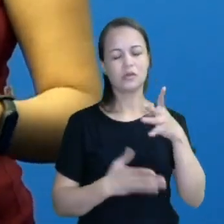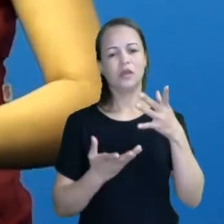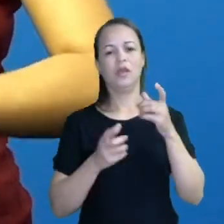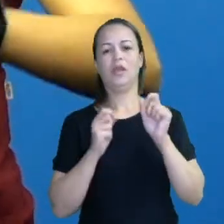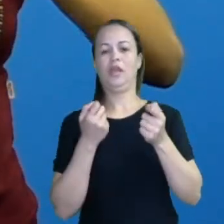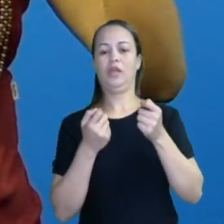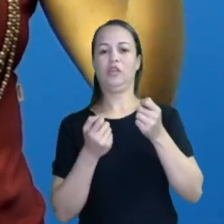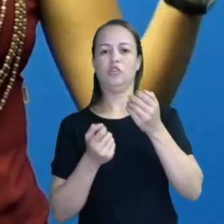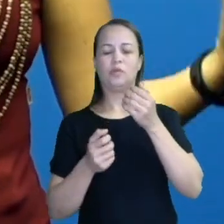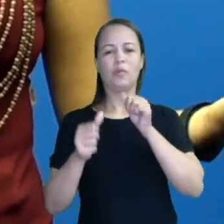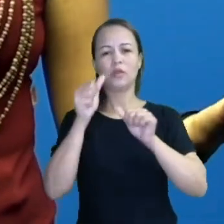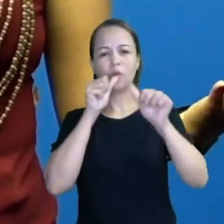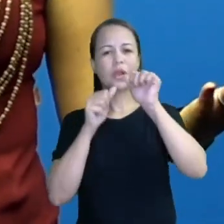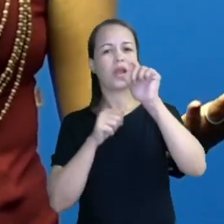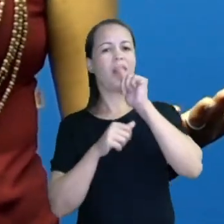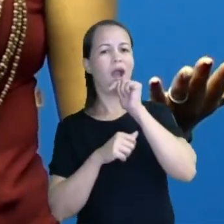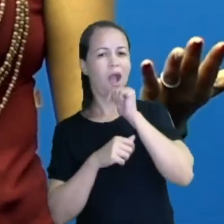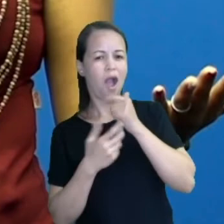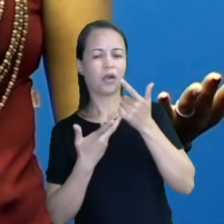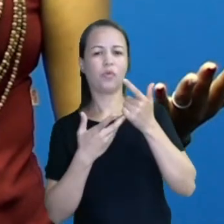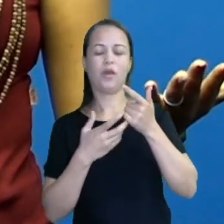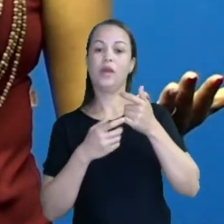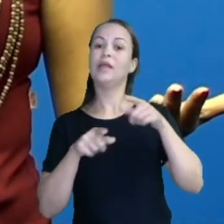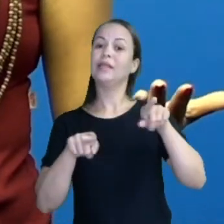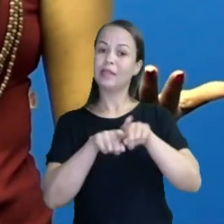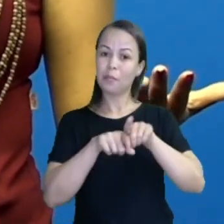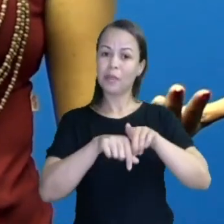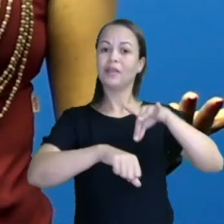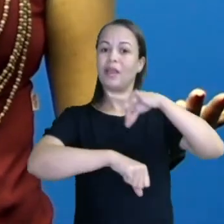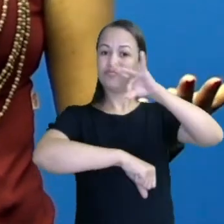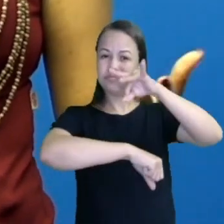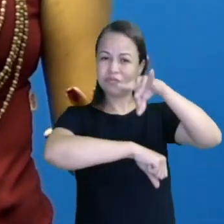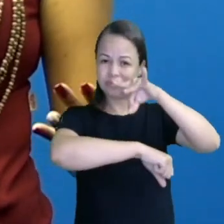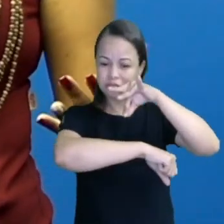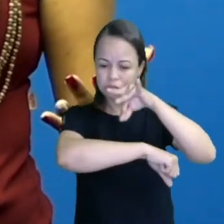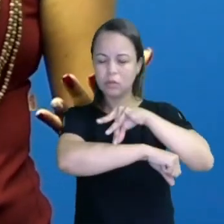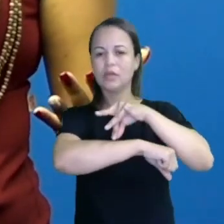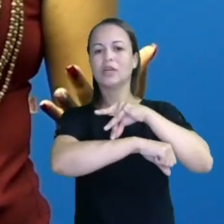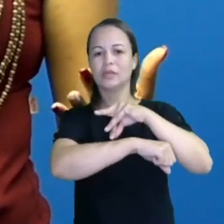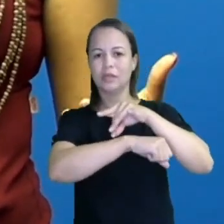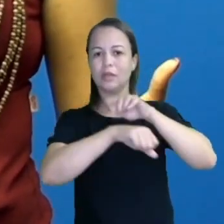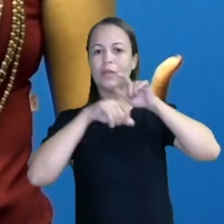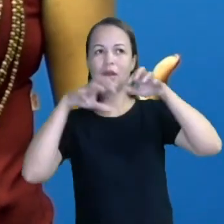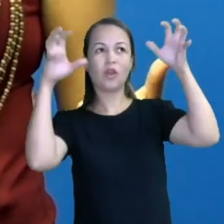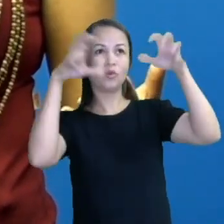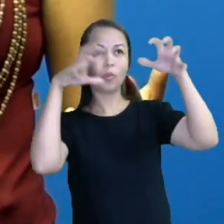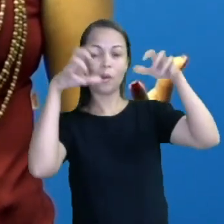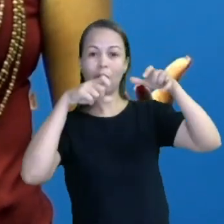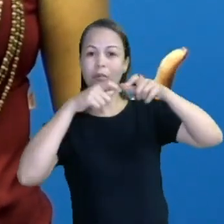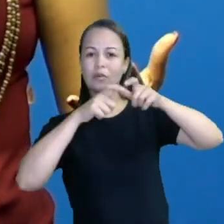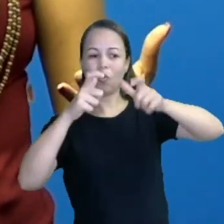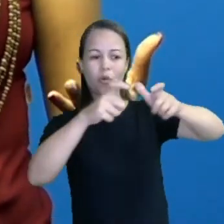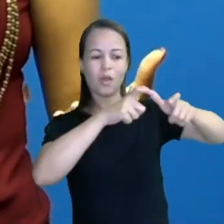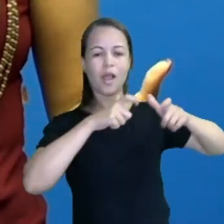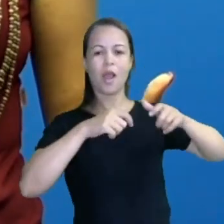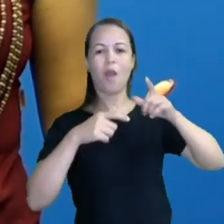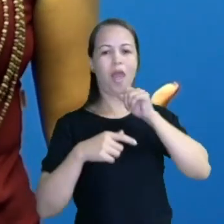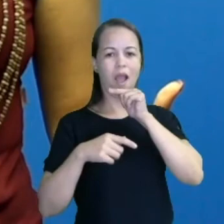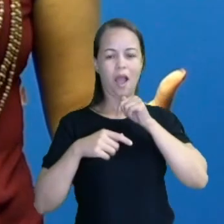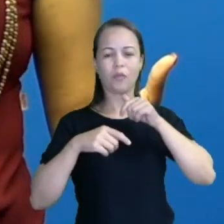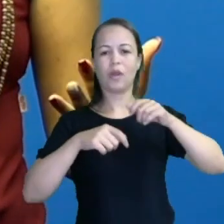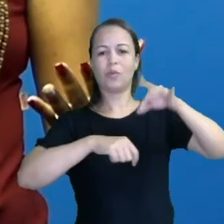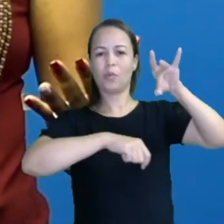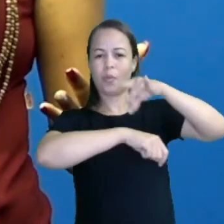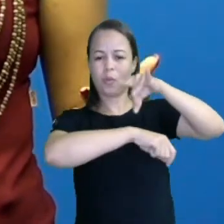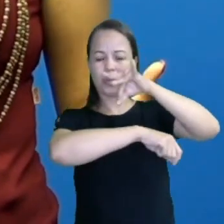aí a Covid, mas também temos a dengue solando aí à vontade. Nesse período de chuvas, o que há de água aí acumulada? Então, faça